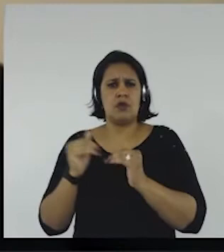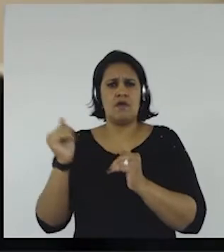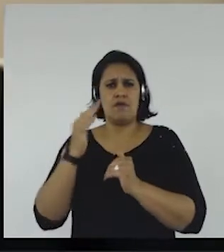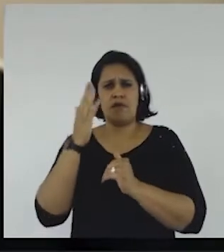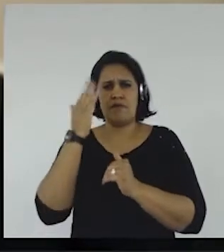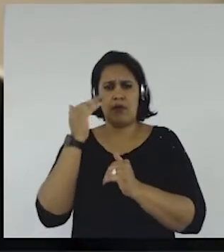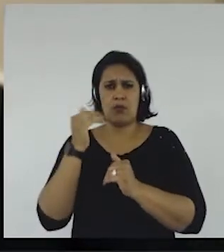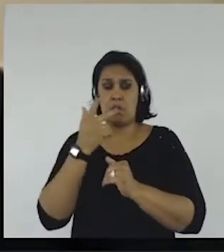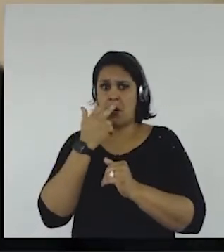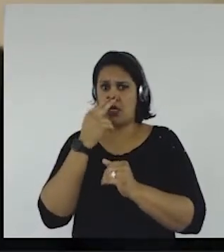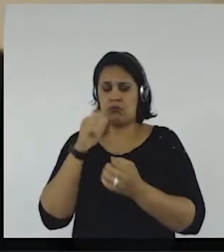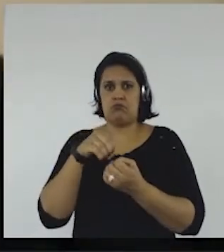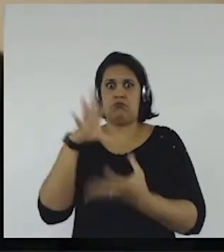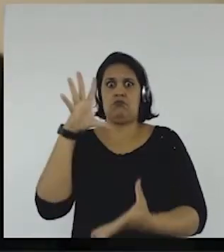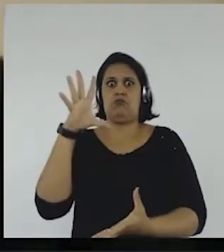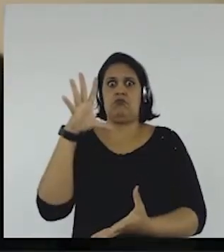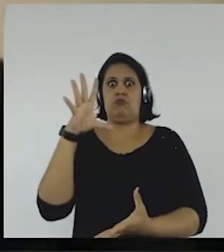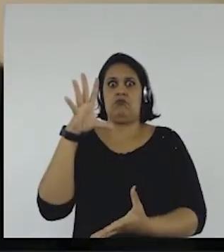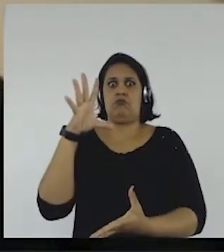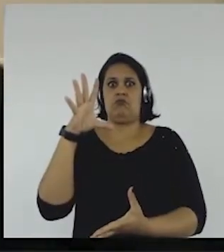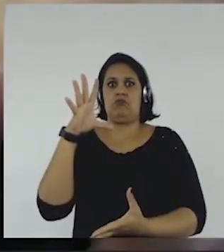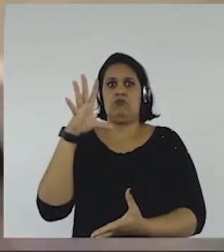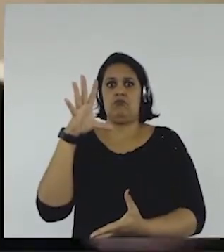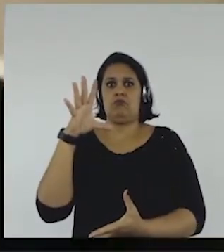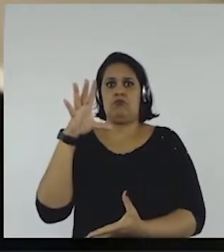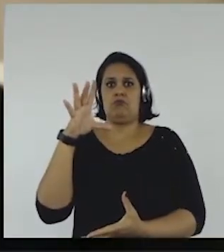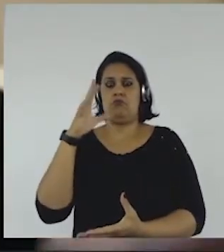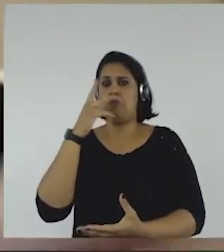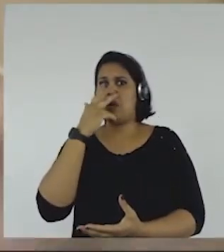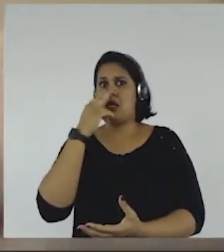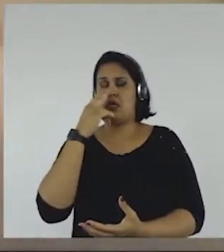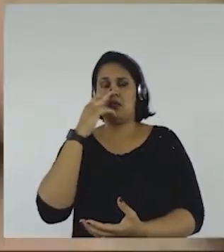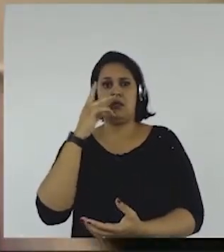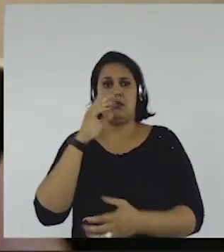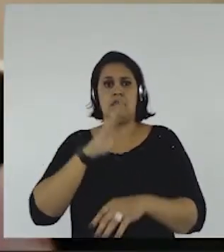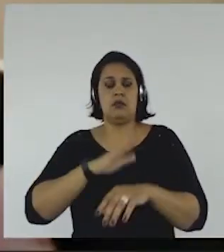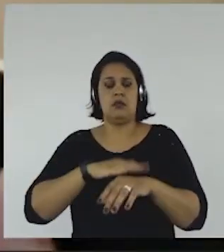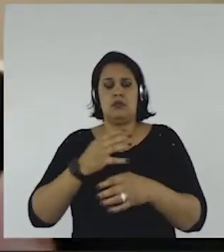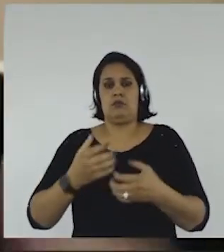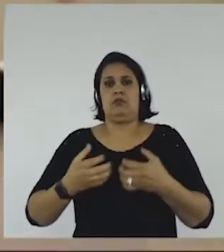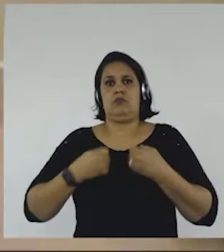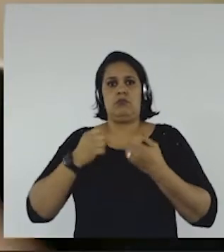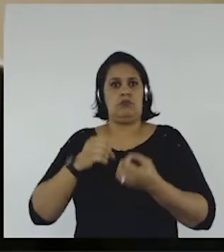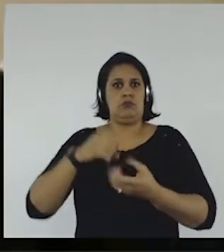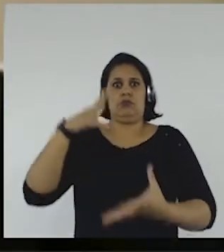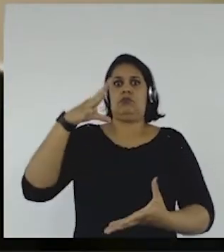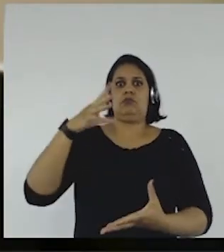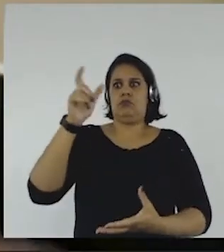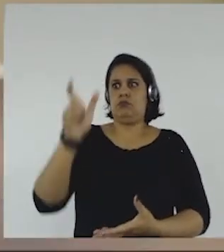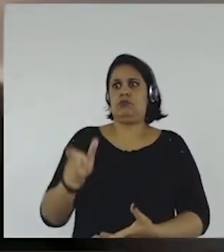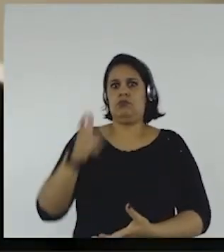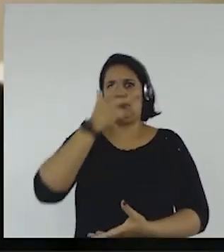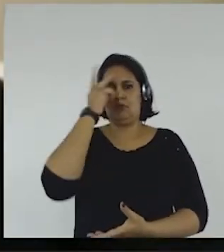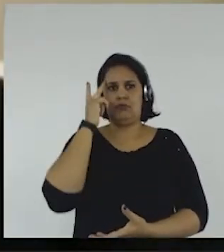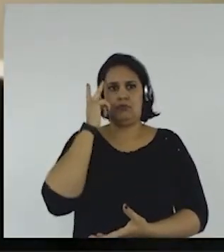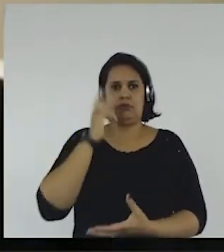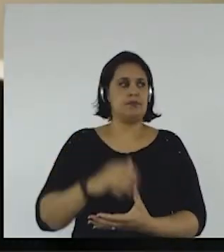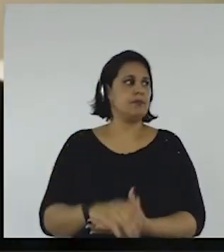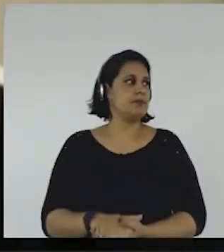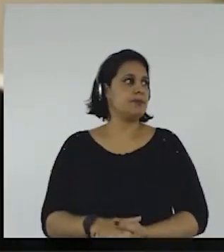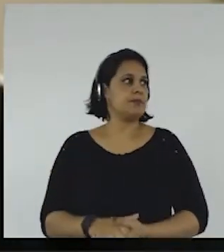do nada, um Deus vivo surgido de uma capacidade própria de